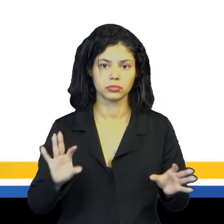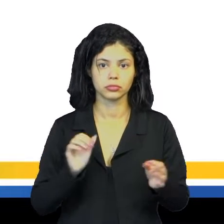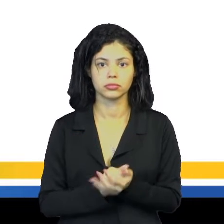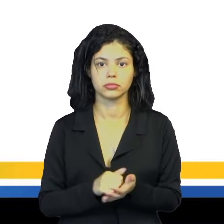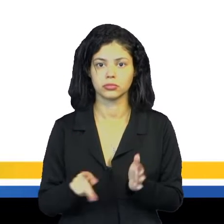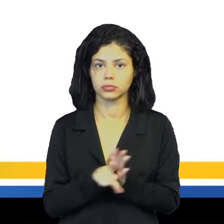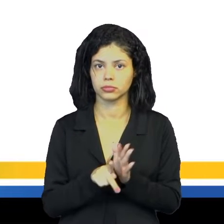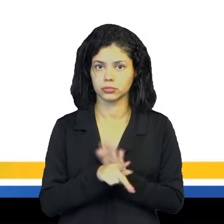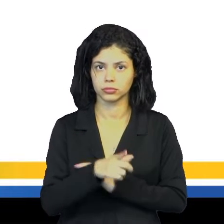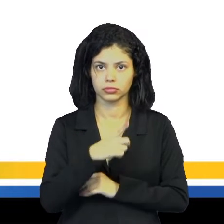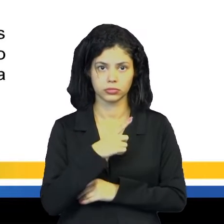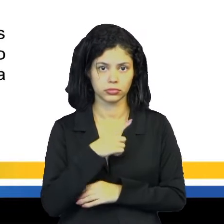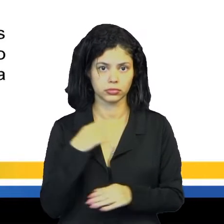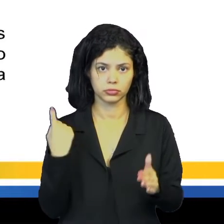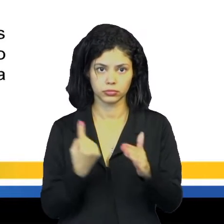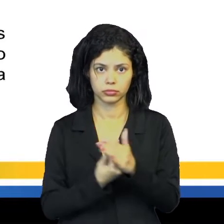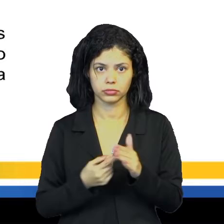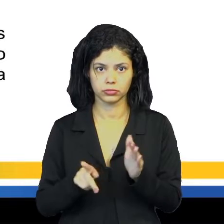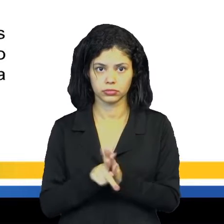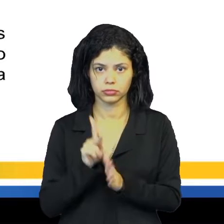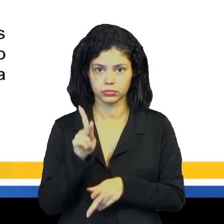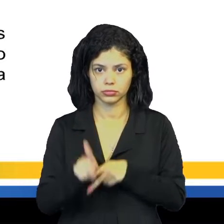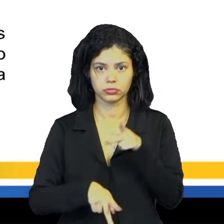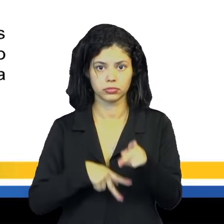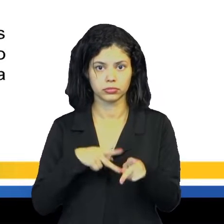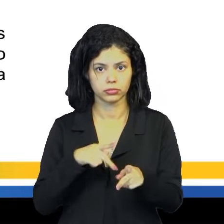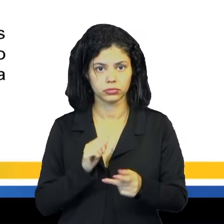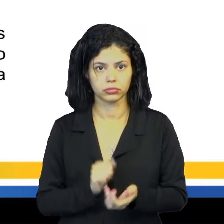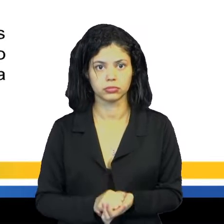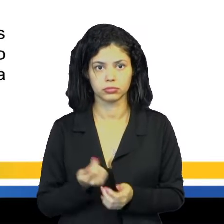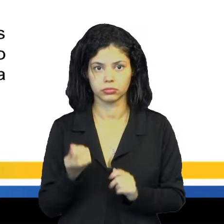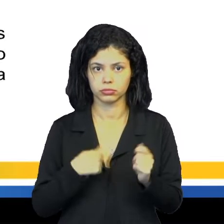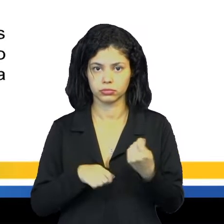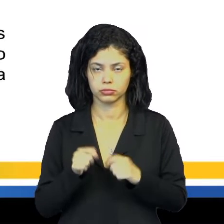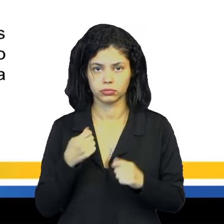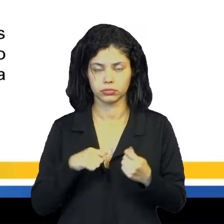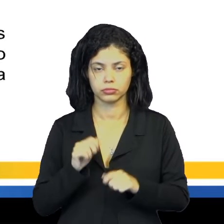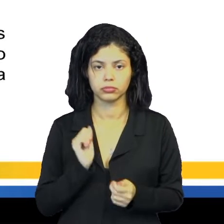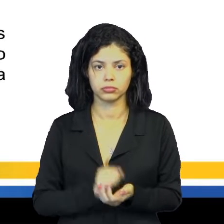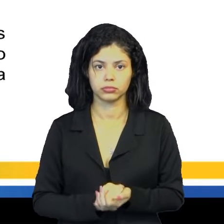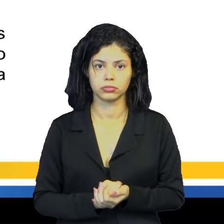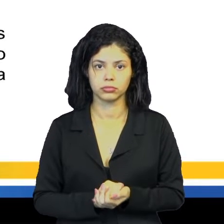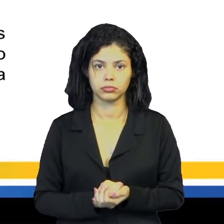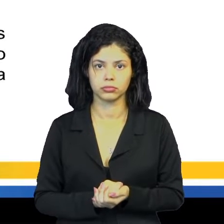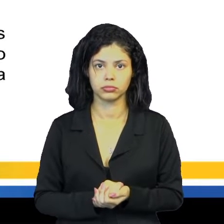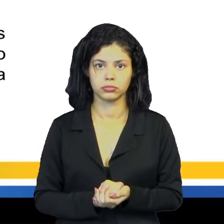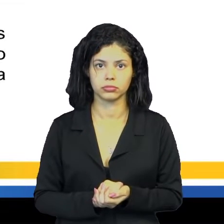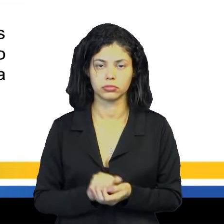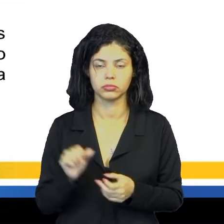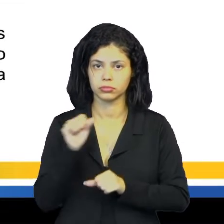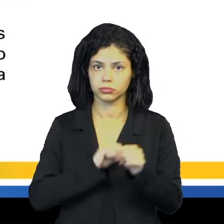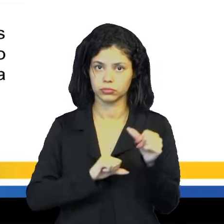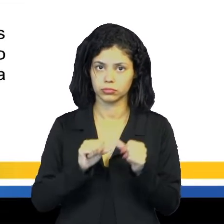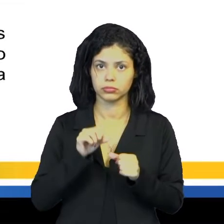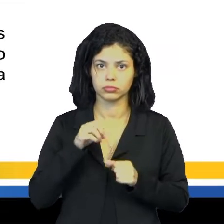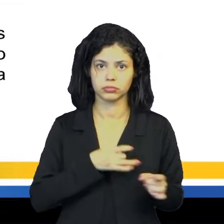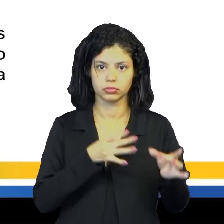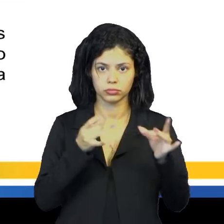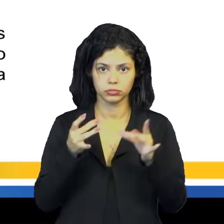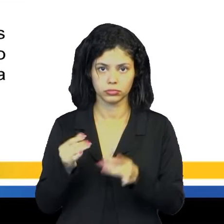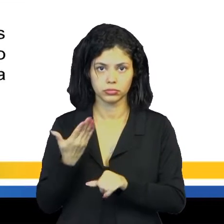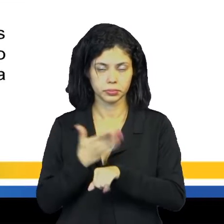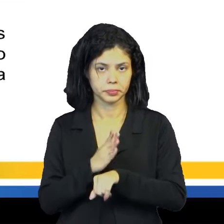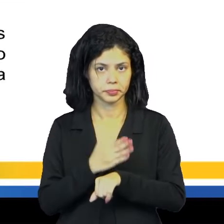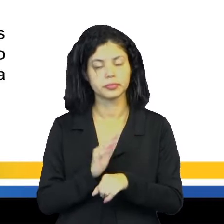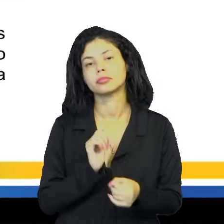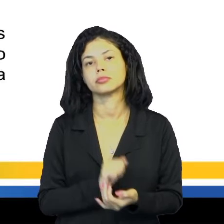o regime absolutista impunha para a população. Na economia, em oposição ao mercantilismo, né,